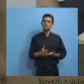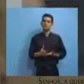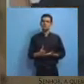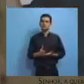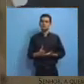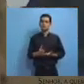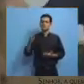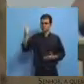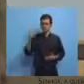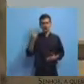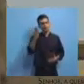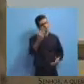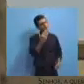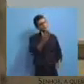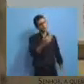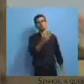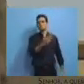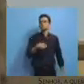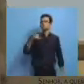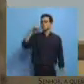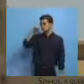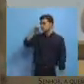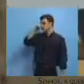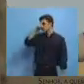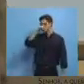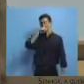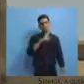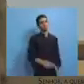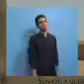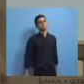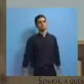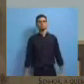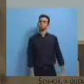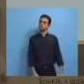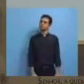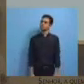Virá muito, muito. Nós vamos estar expostos. Gravem isso, meus irmãos.